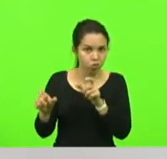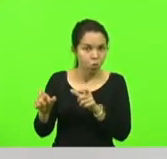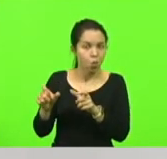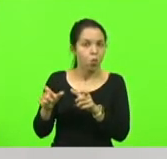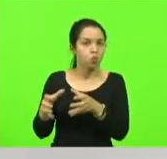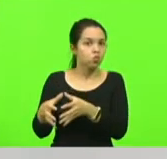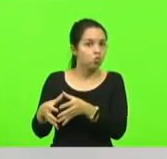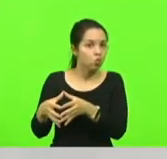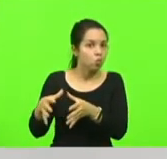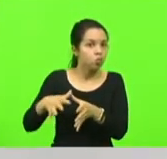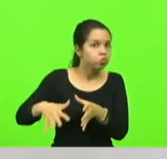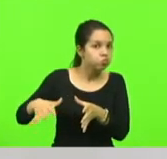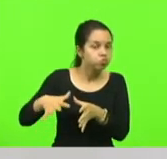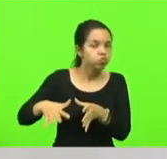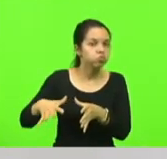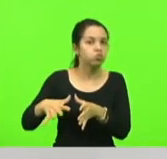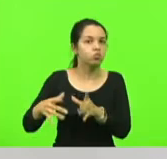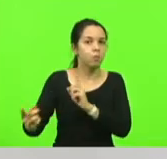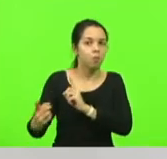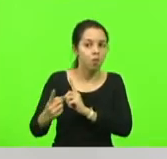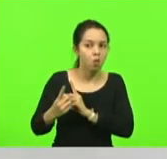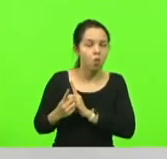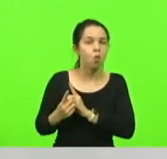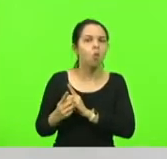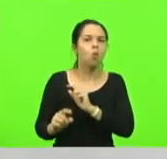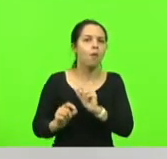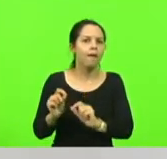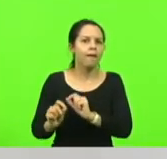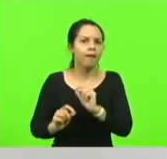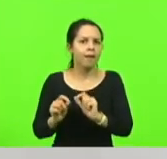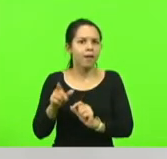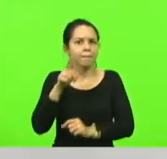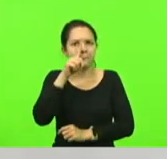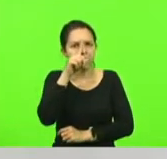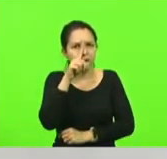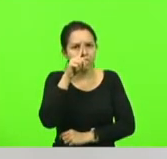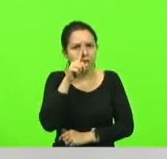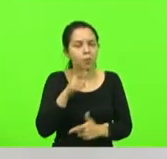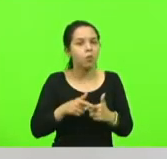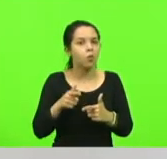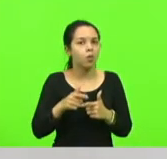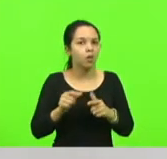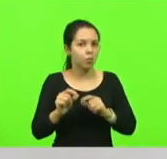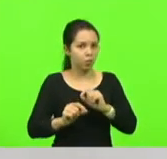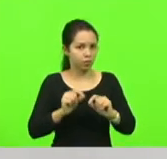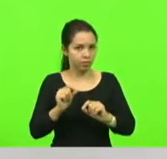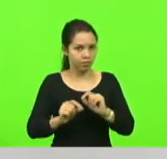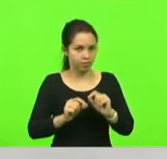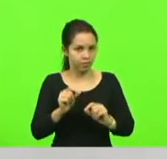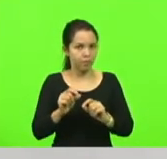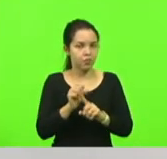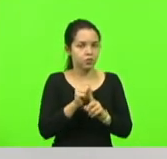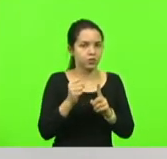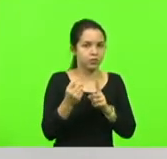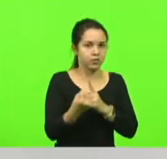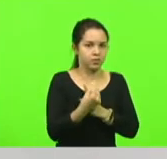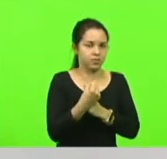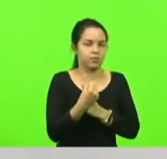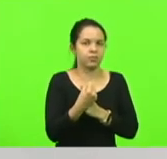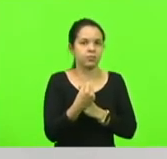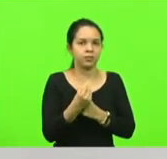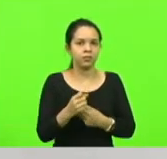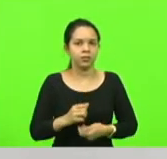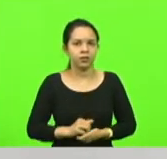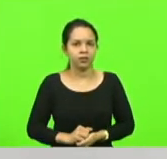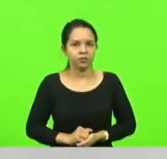que estão me procurando, o que, que ela coloca em risco, qual é o problema que ela traz para a sociedade.